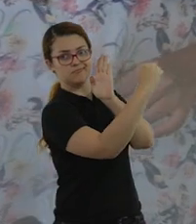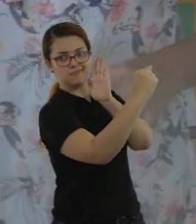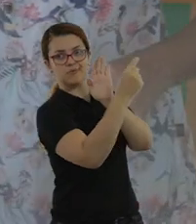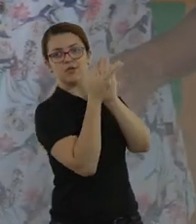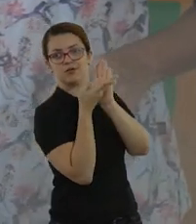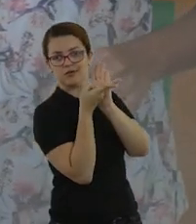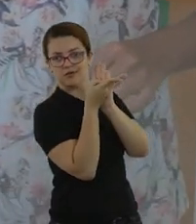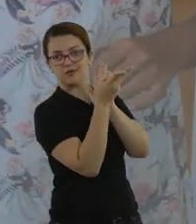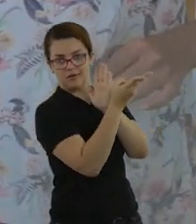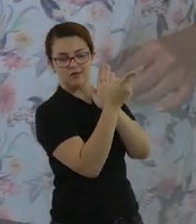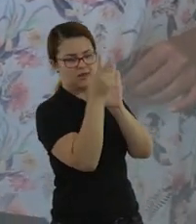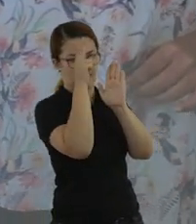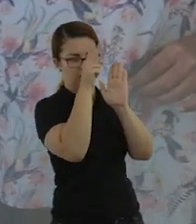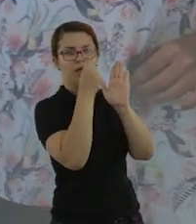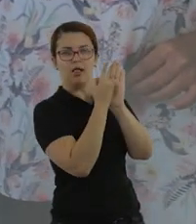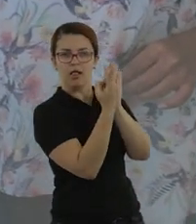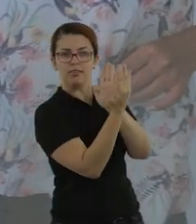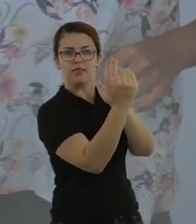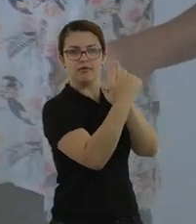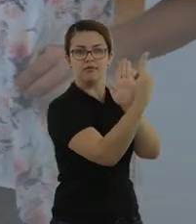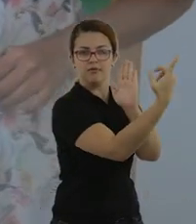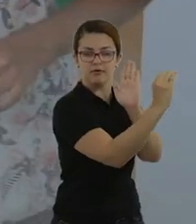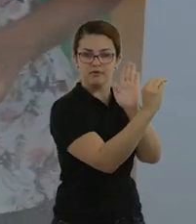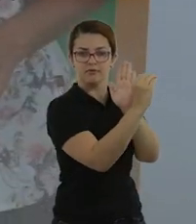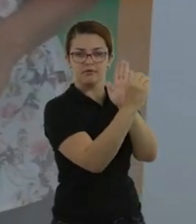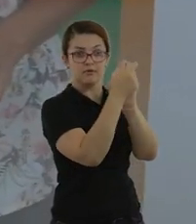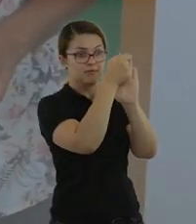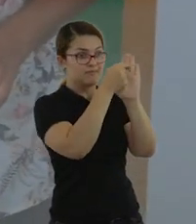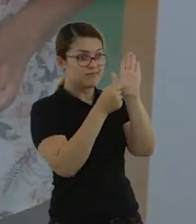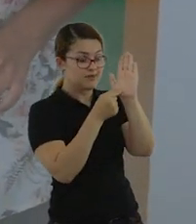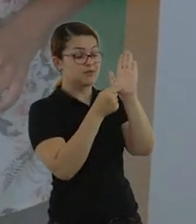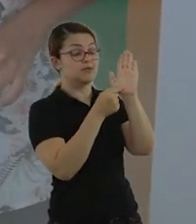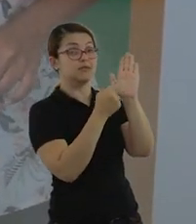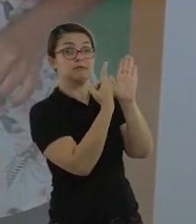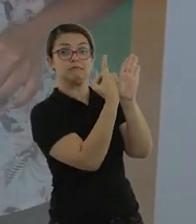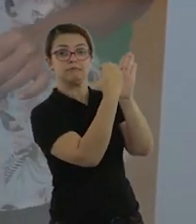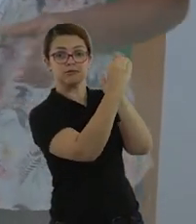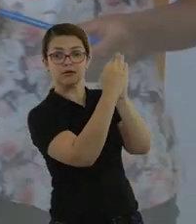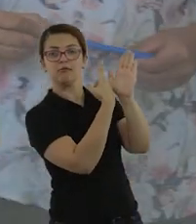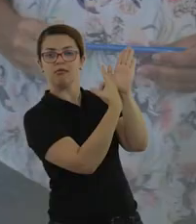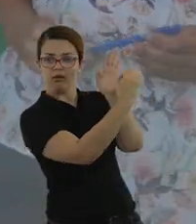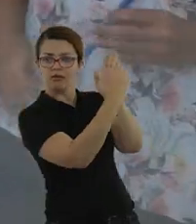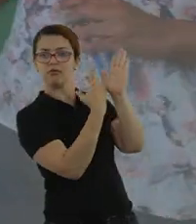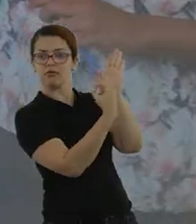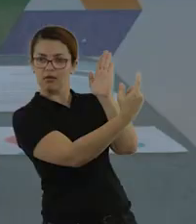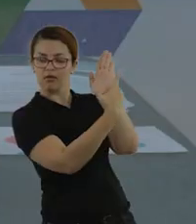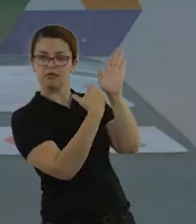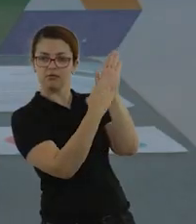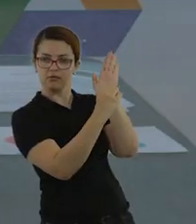linha, porque na linha nós estávamos contando de 10 em 10. Na coluna nós vamos contar de 100 em 100.